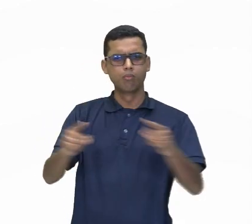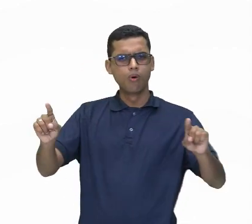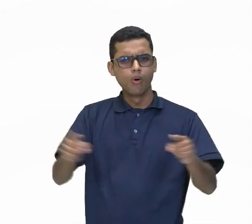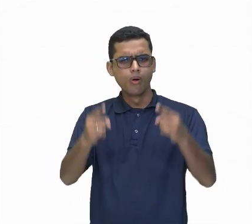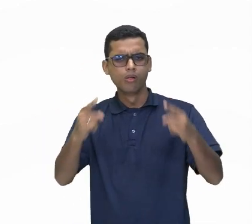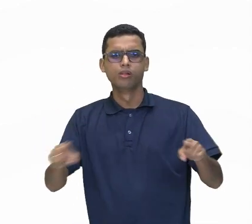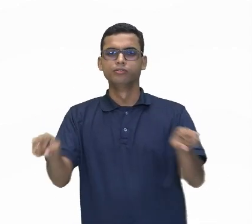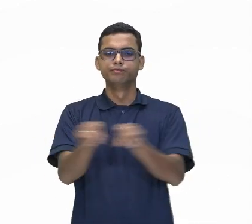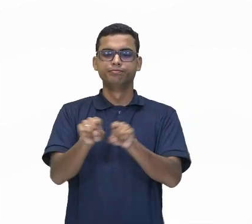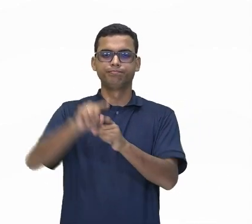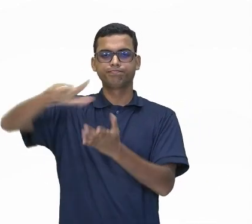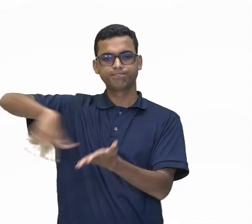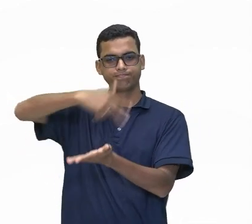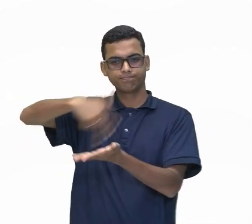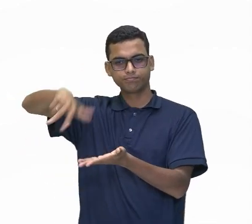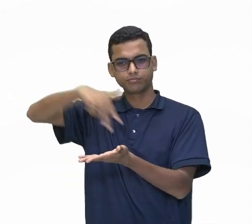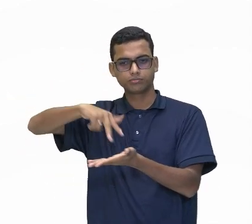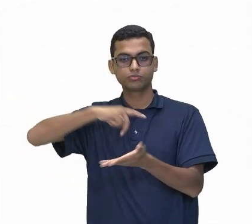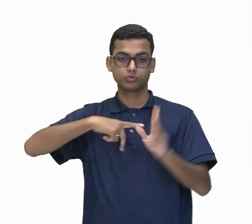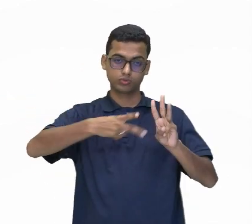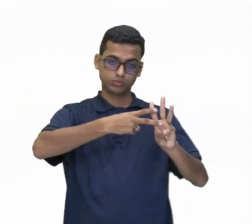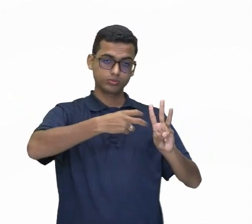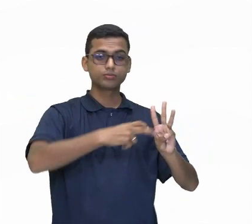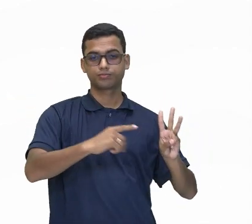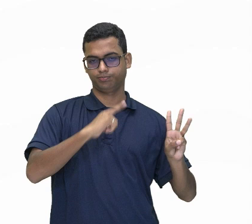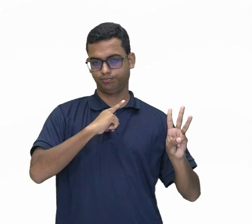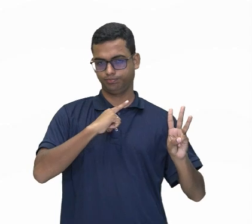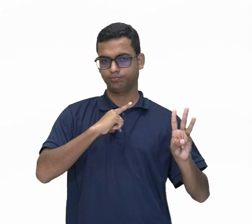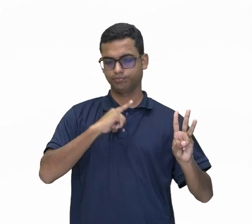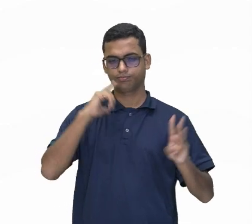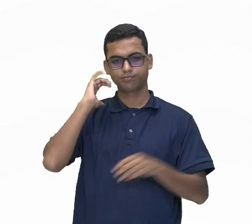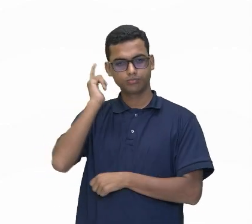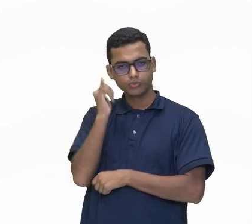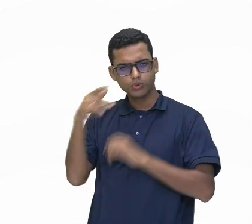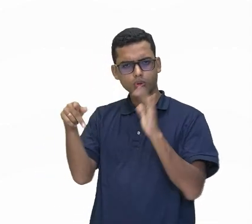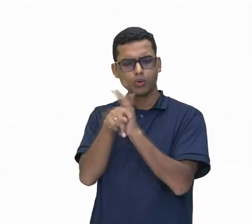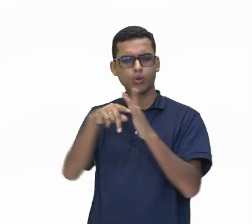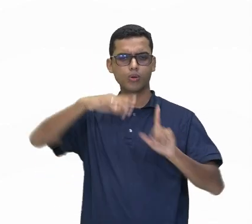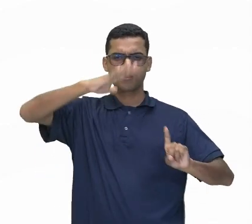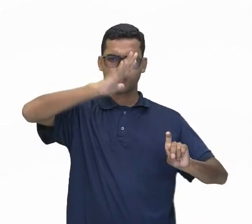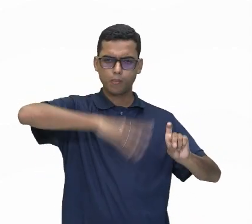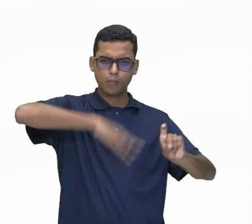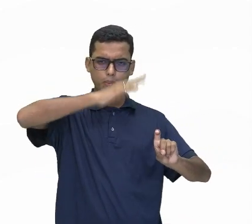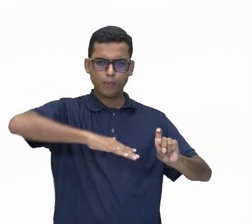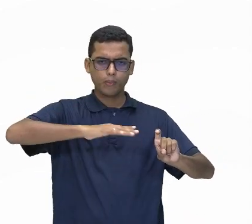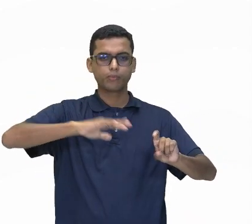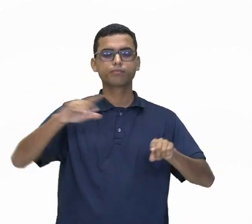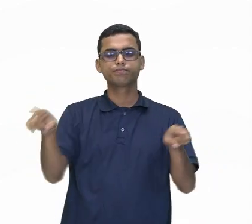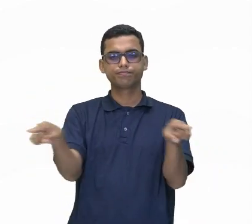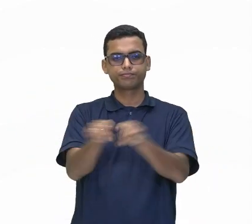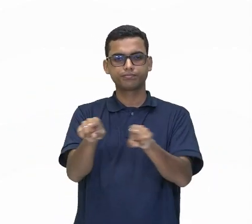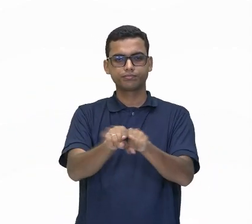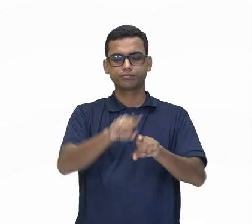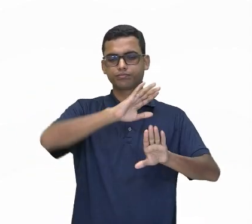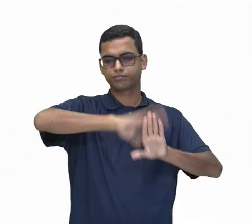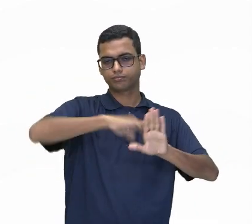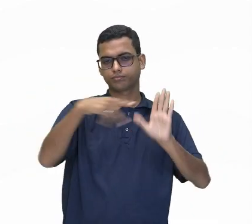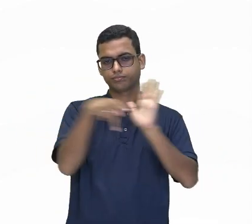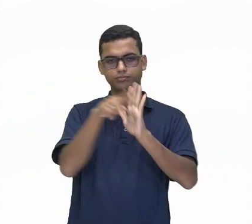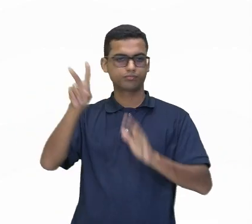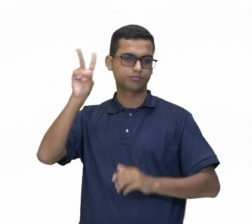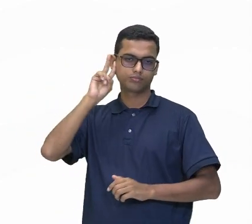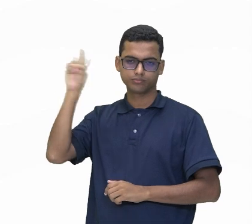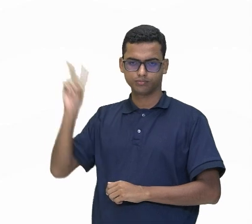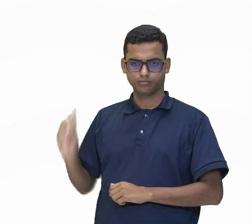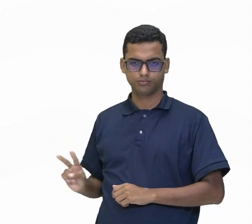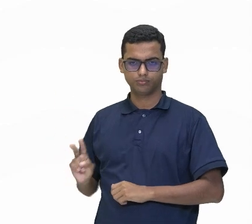tem cantos e danças. Uma narrativa de mitos e suas histórias. Então você vê